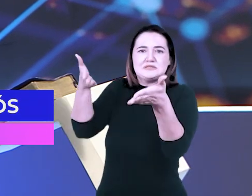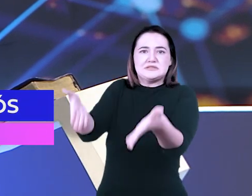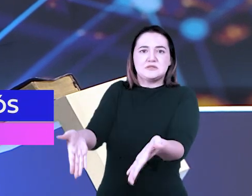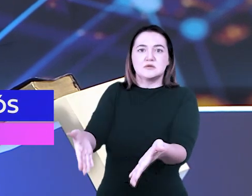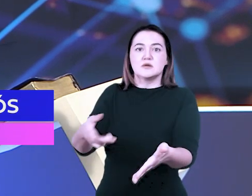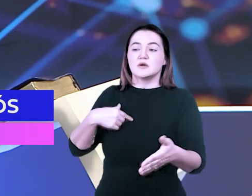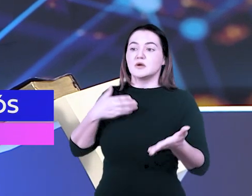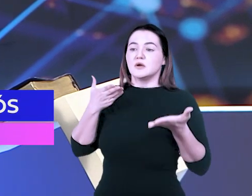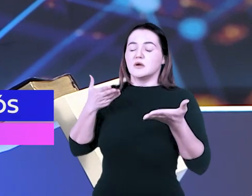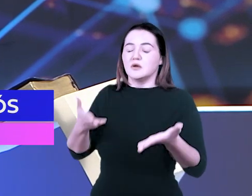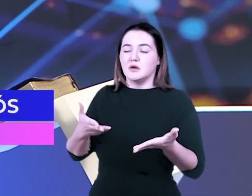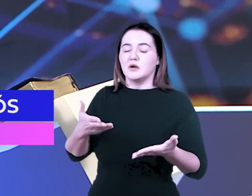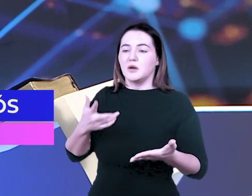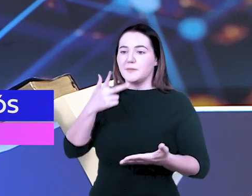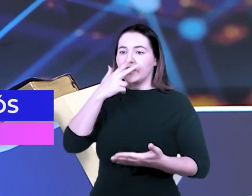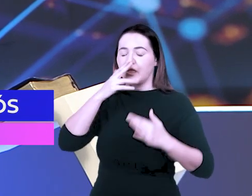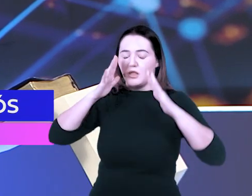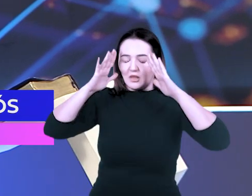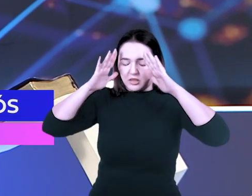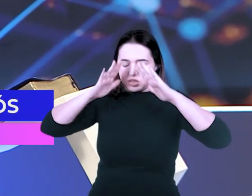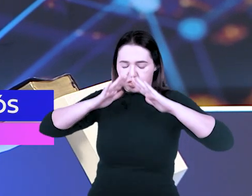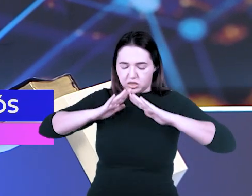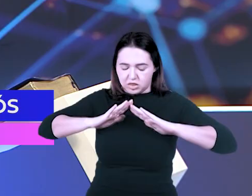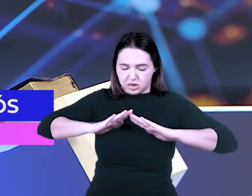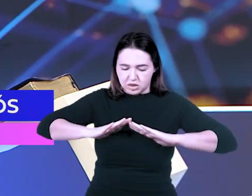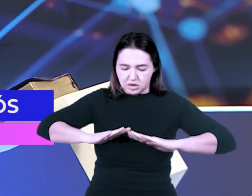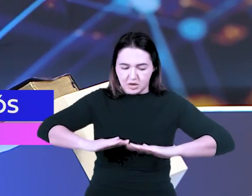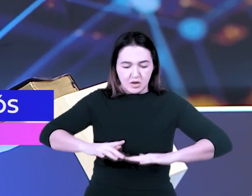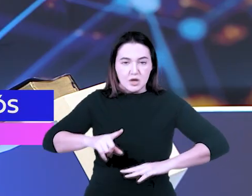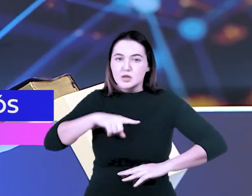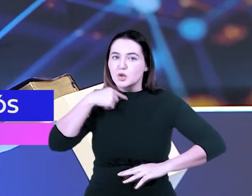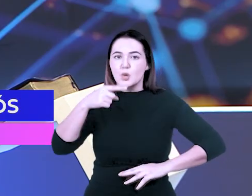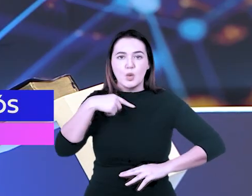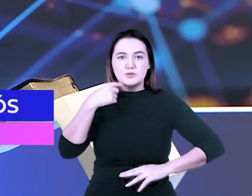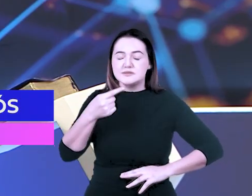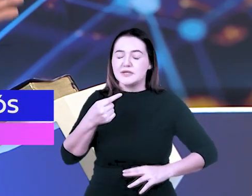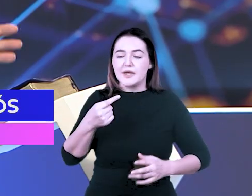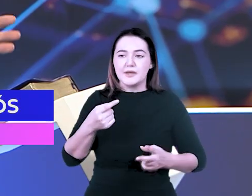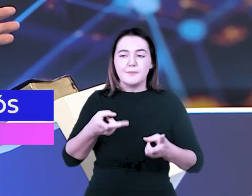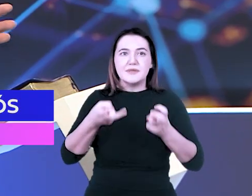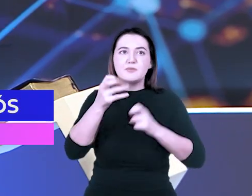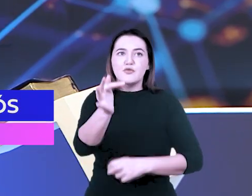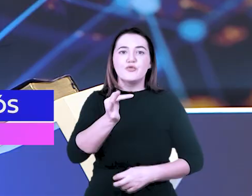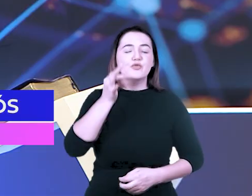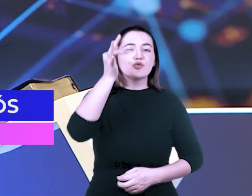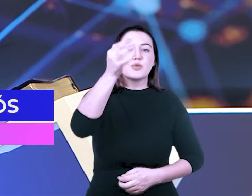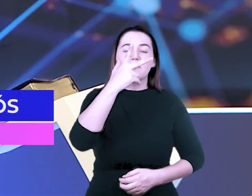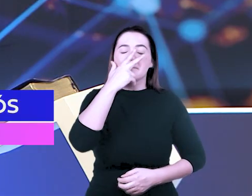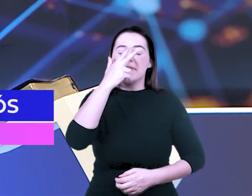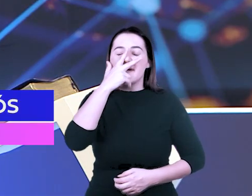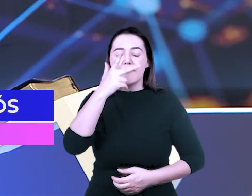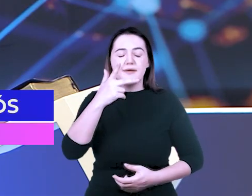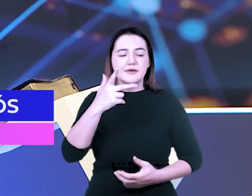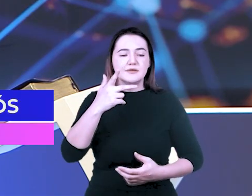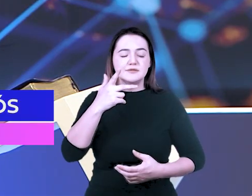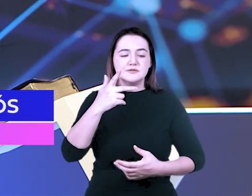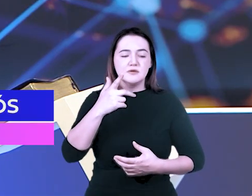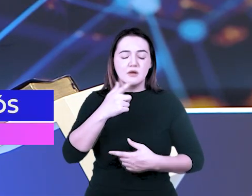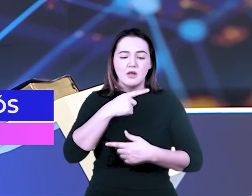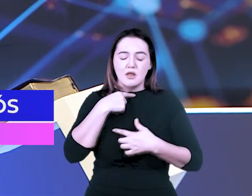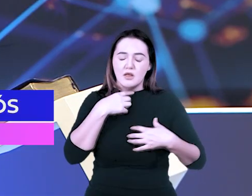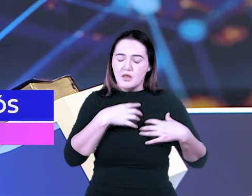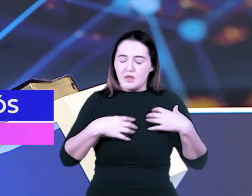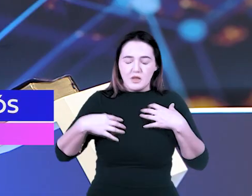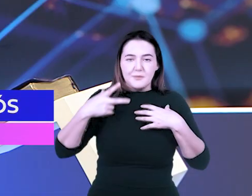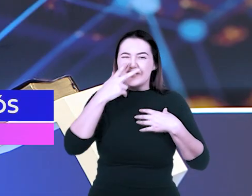abatidas, que não conseguem nem enxergar nada à sua volta. Eu sei que a